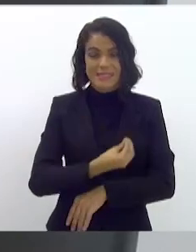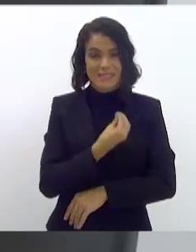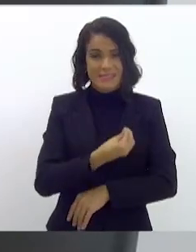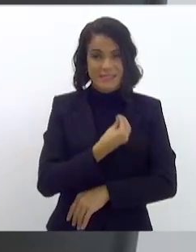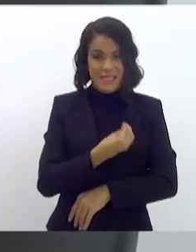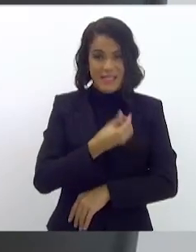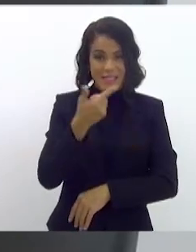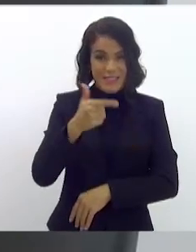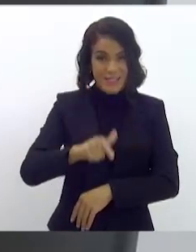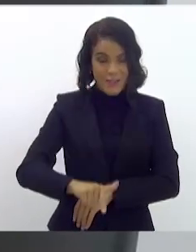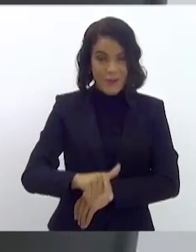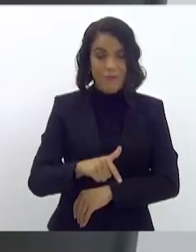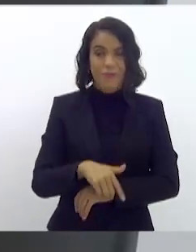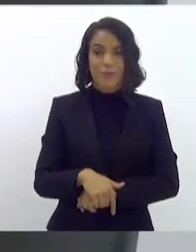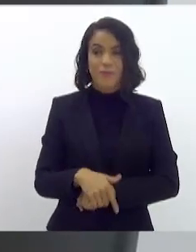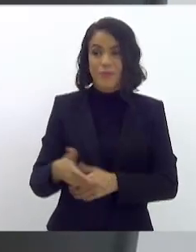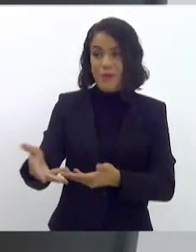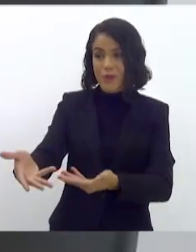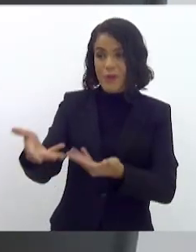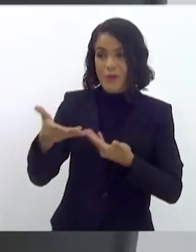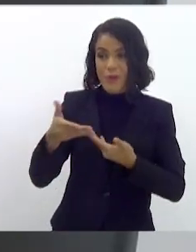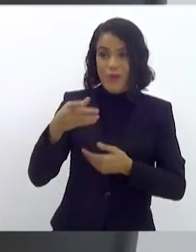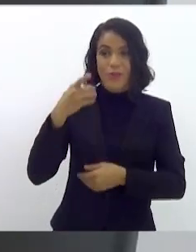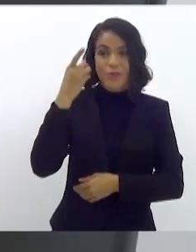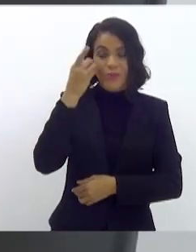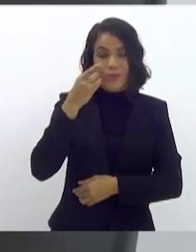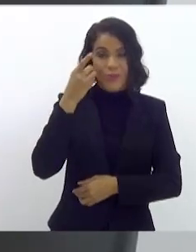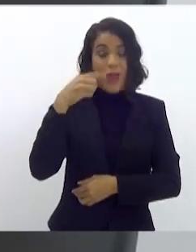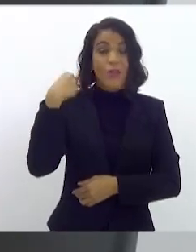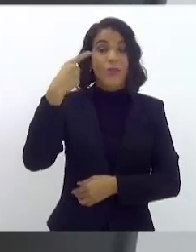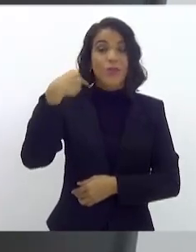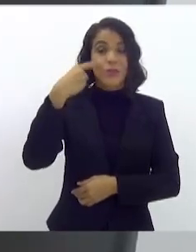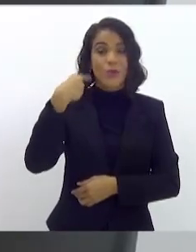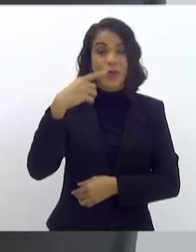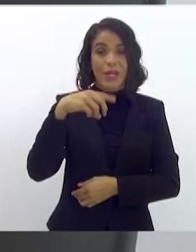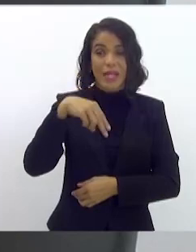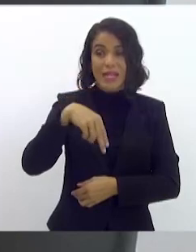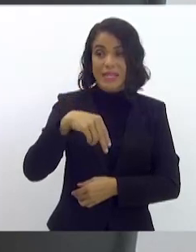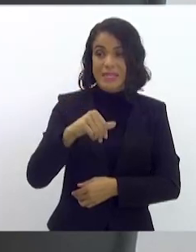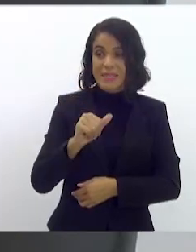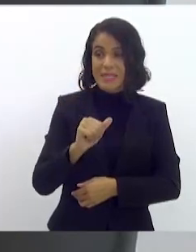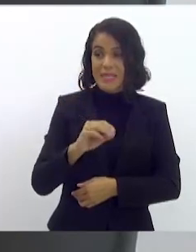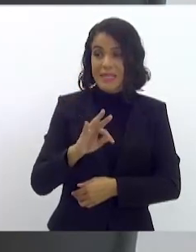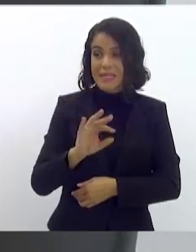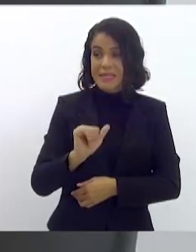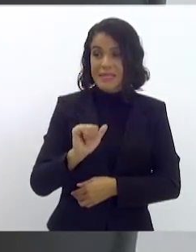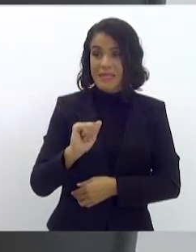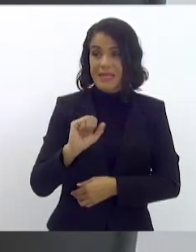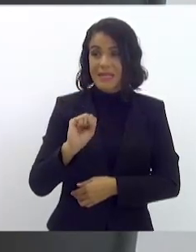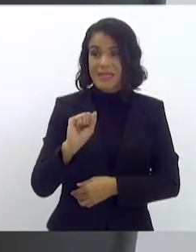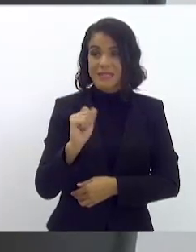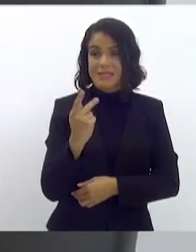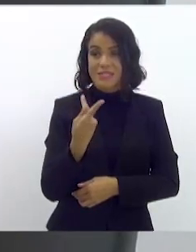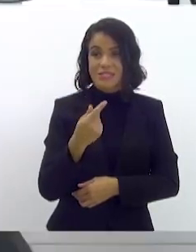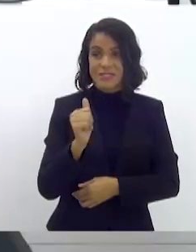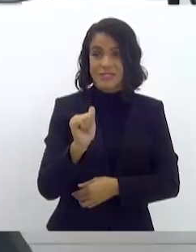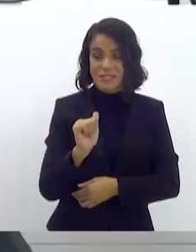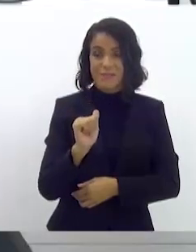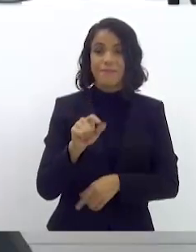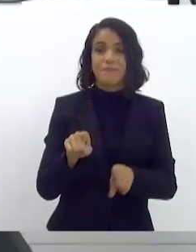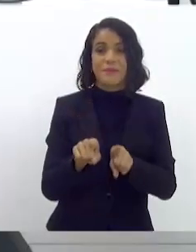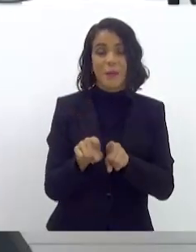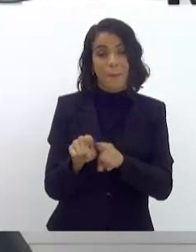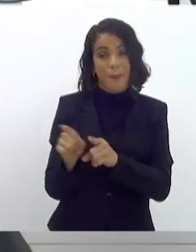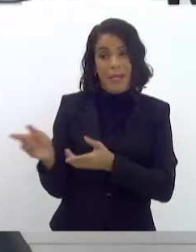aqui recebendo a doutora Natasha, e aí eu queria sugerir que a gente também